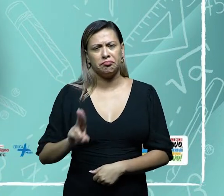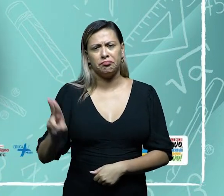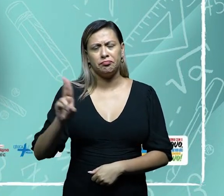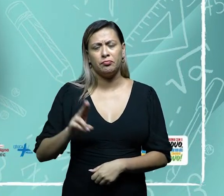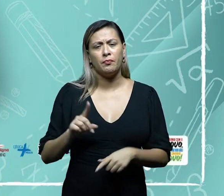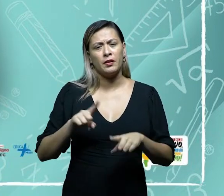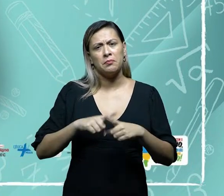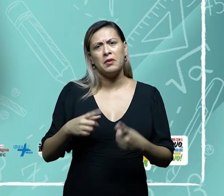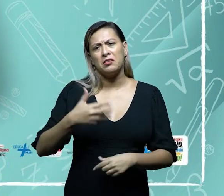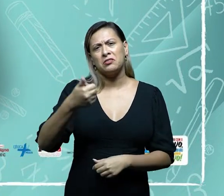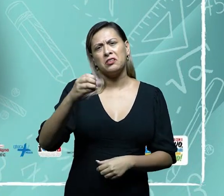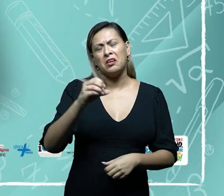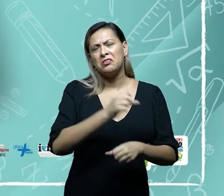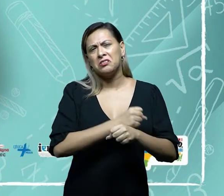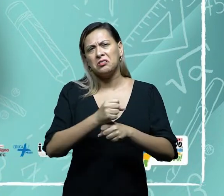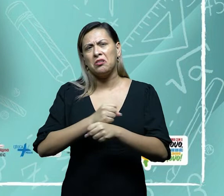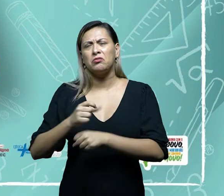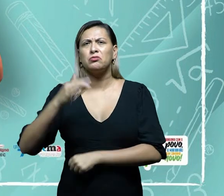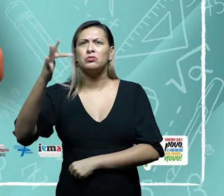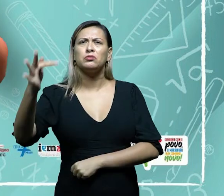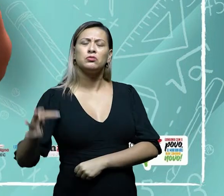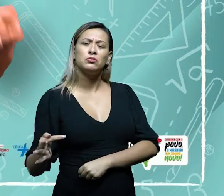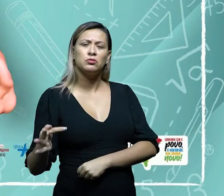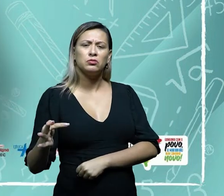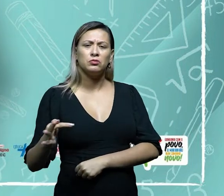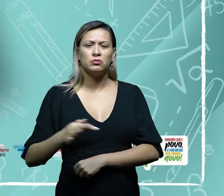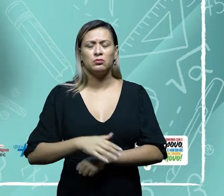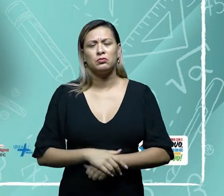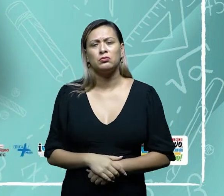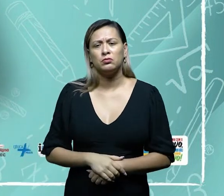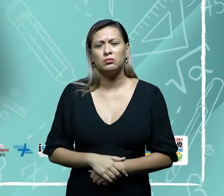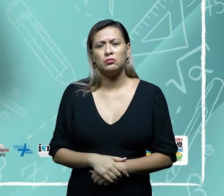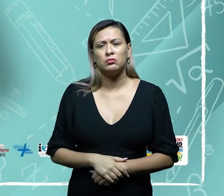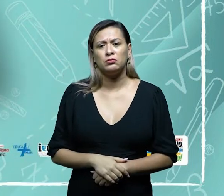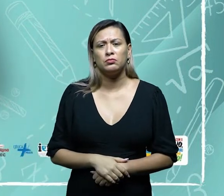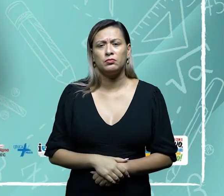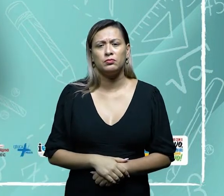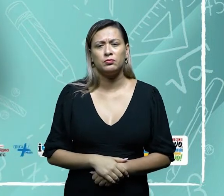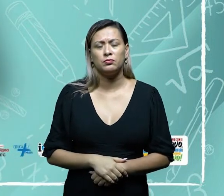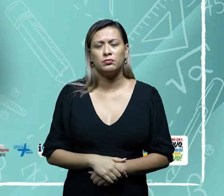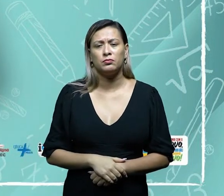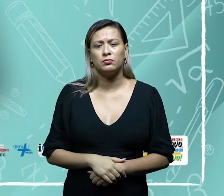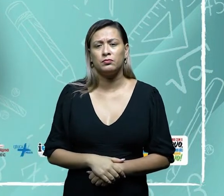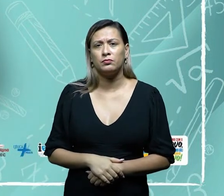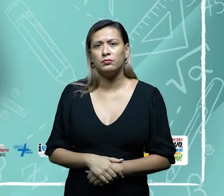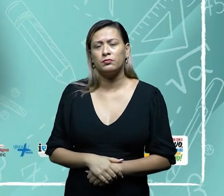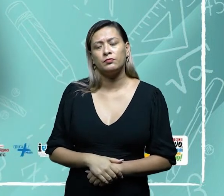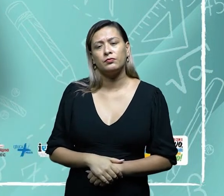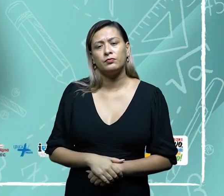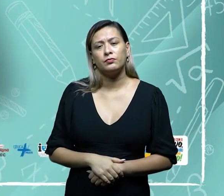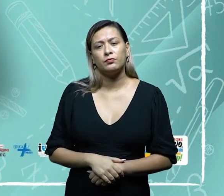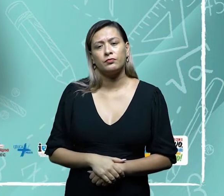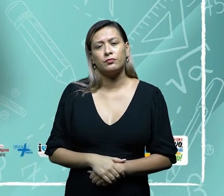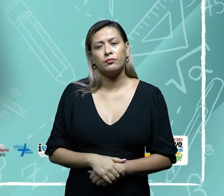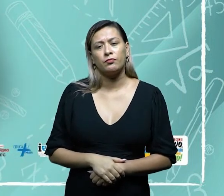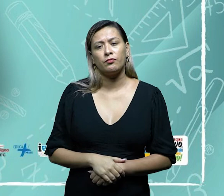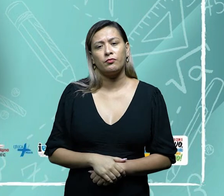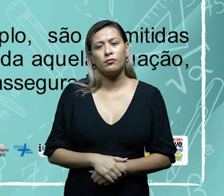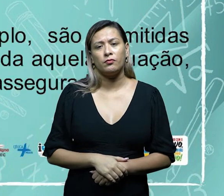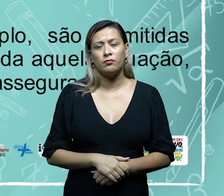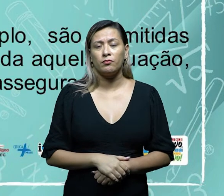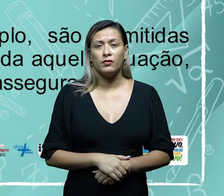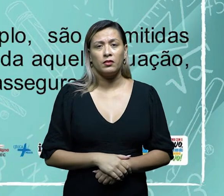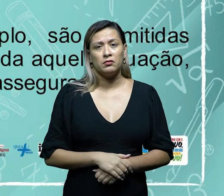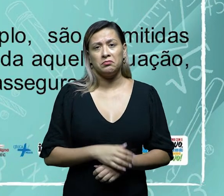Mas daqui a 10 anos que, de fato, se eu vivo for, se daqui a 10 anos, de fato, eu, né, quiser exercer esse direito, eu